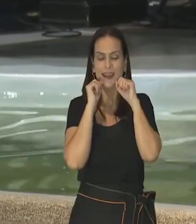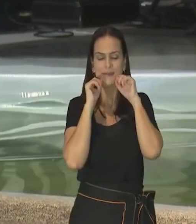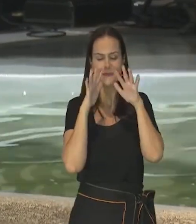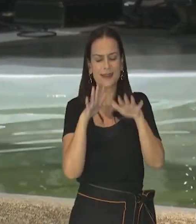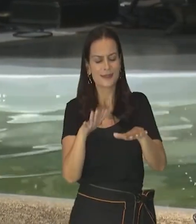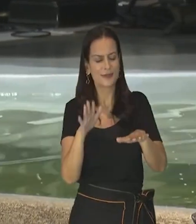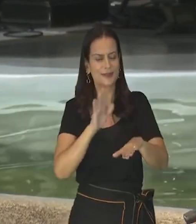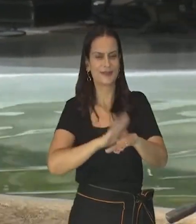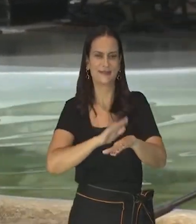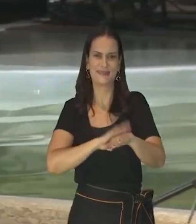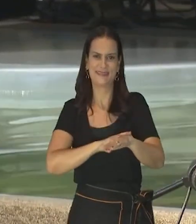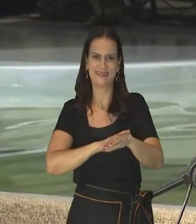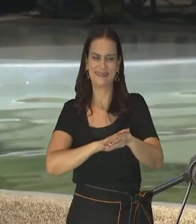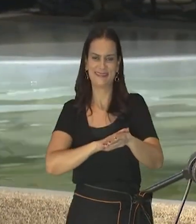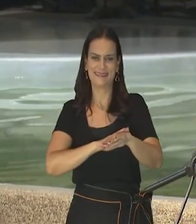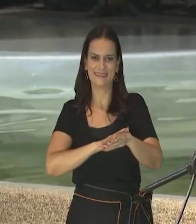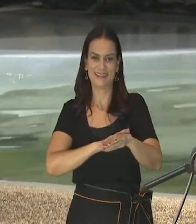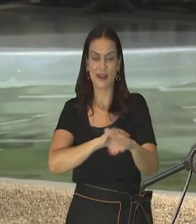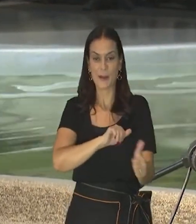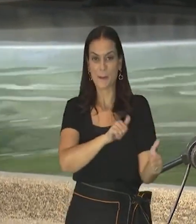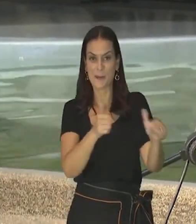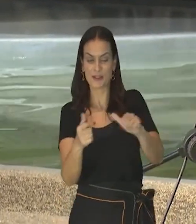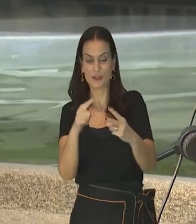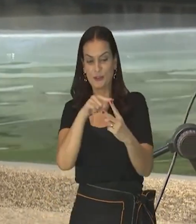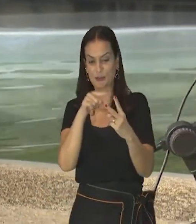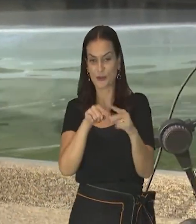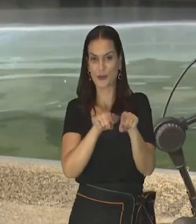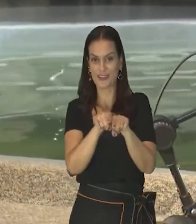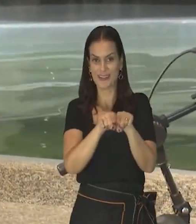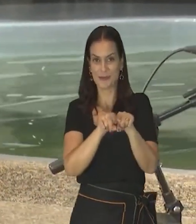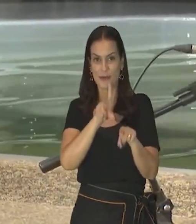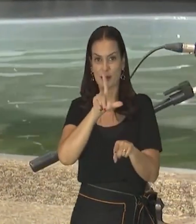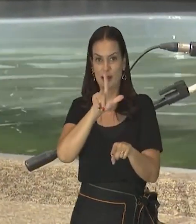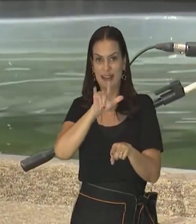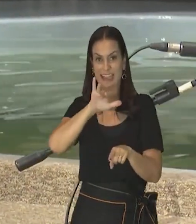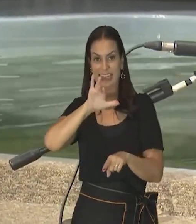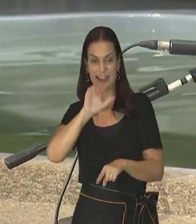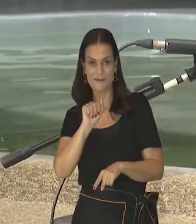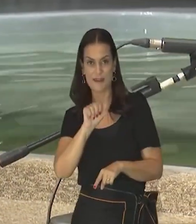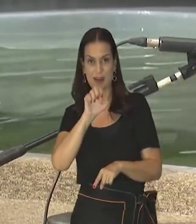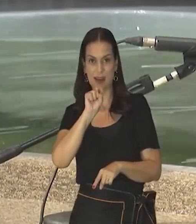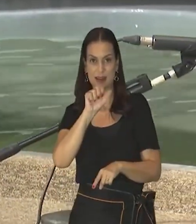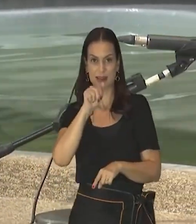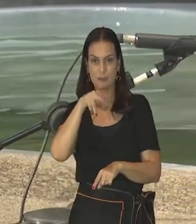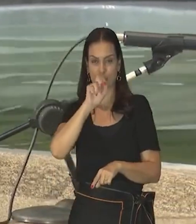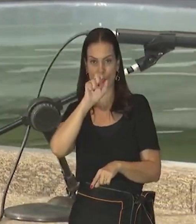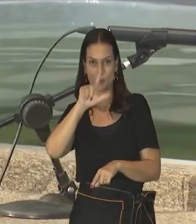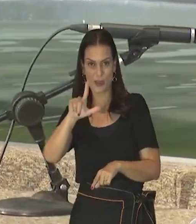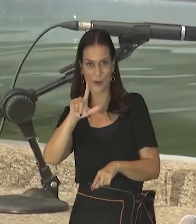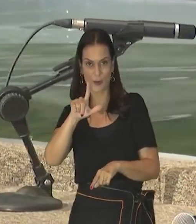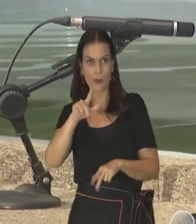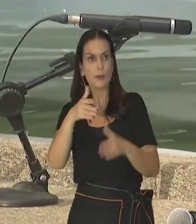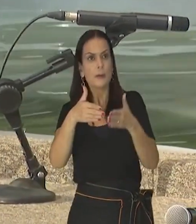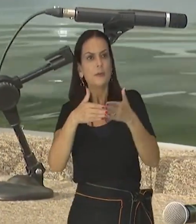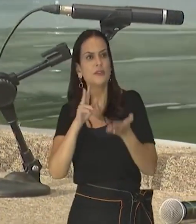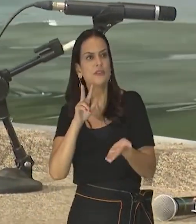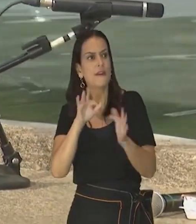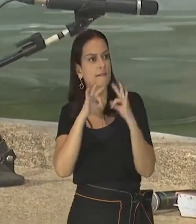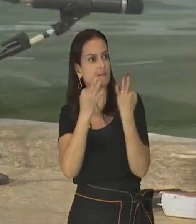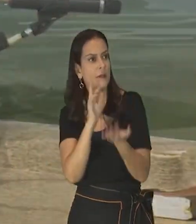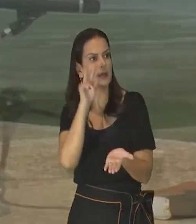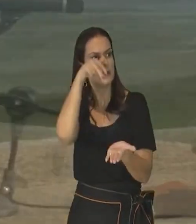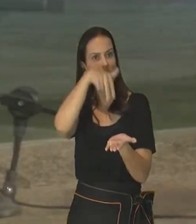abençoado, no batismo desses dois irmãos, a Lívia e o Samuel. Gostaria que a família se colocasse